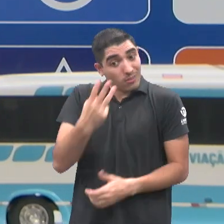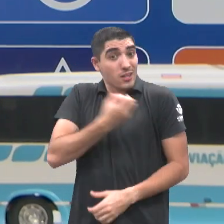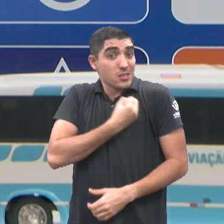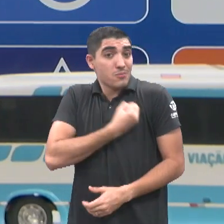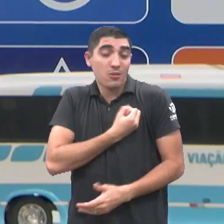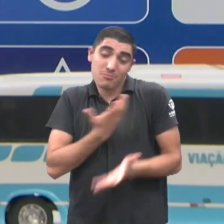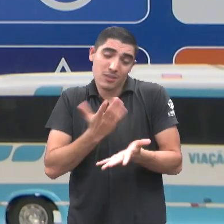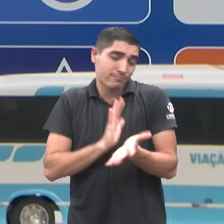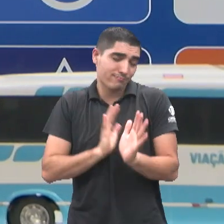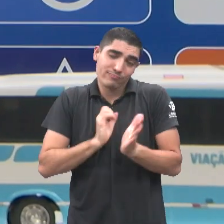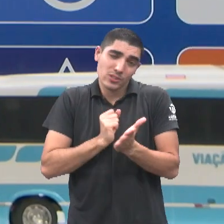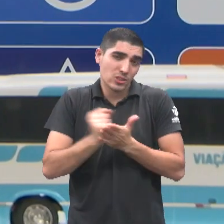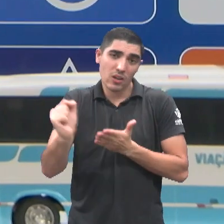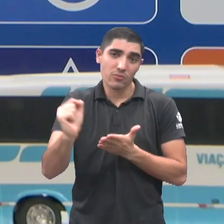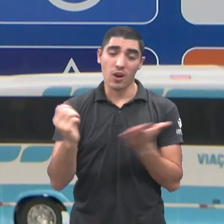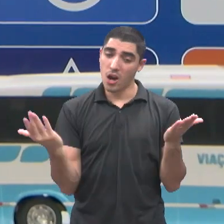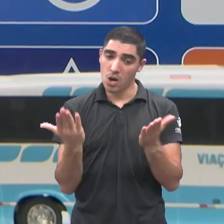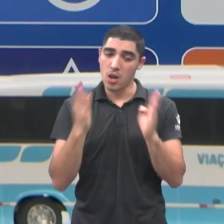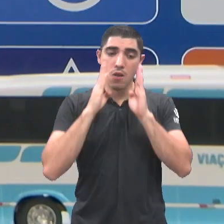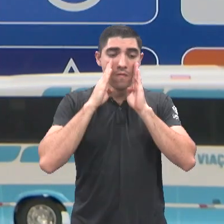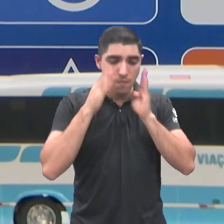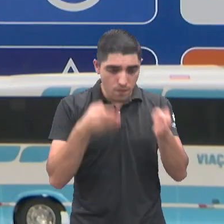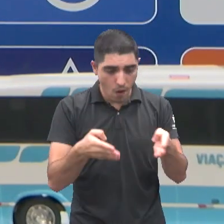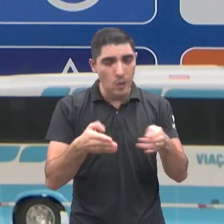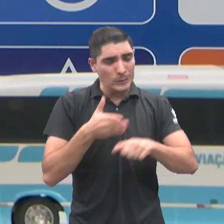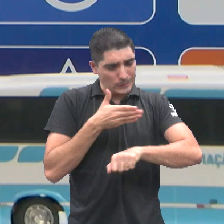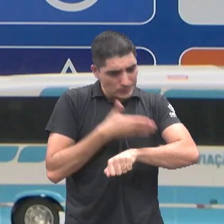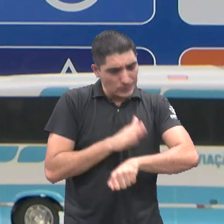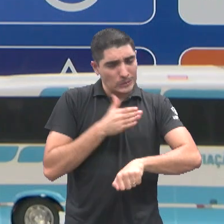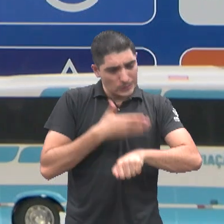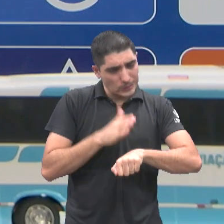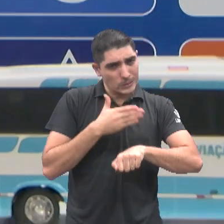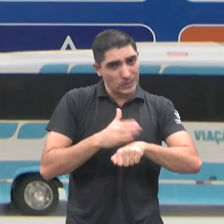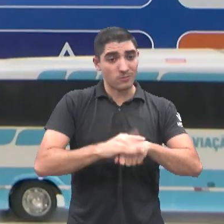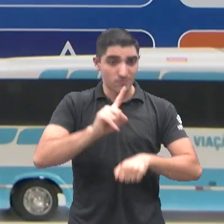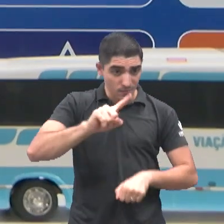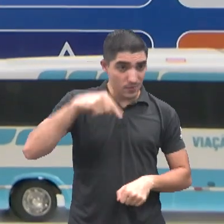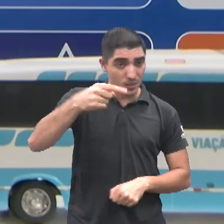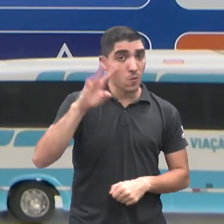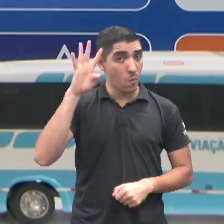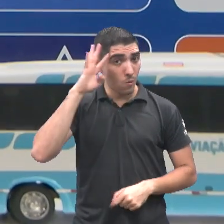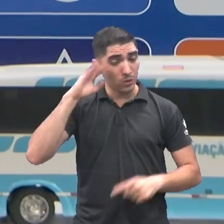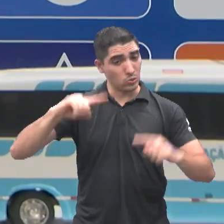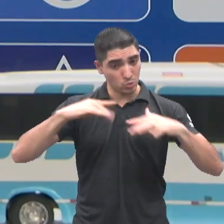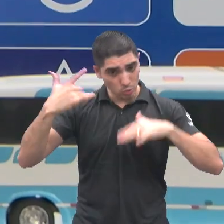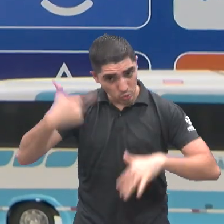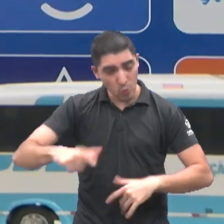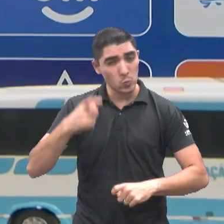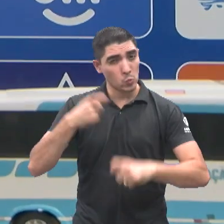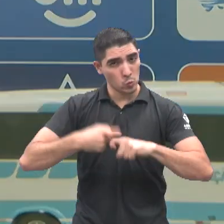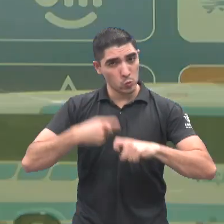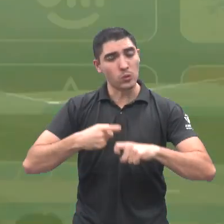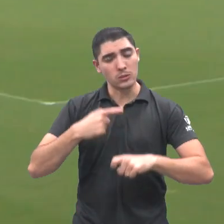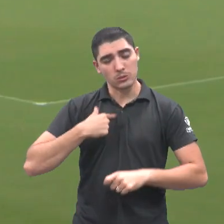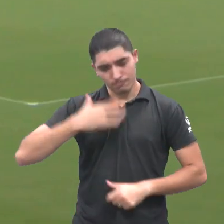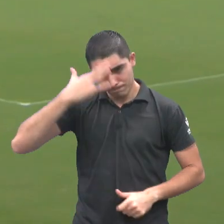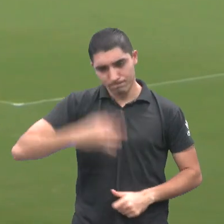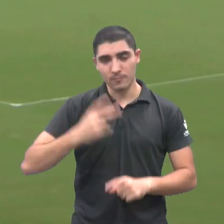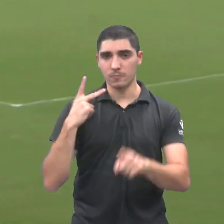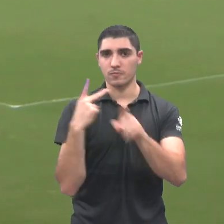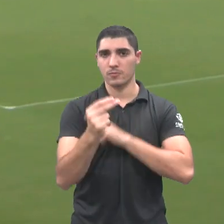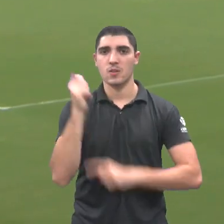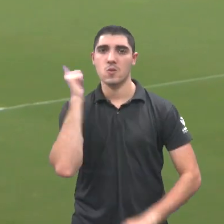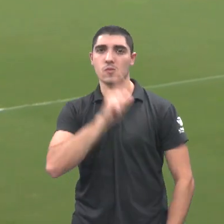a gente tem que ter a cabeça no lugar, trabalhar, que quarta-feira já tem outra guerra aí, tenho certeza que a gente vai buscar os 3 pontos.